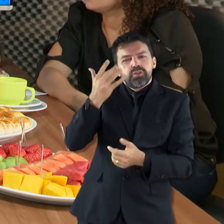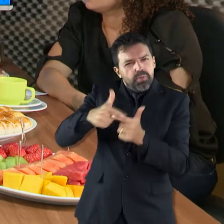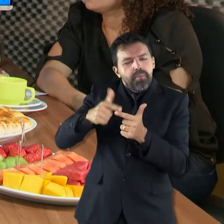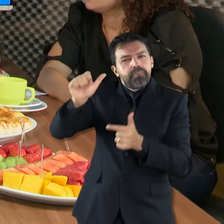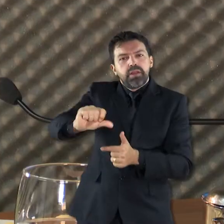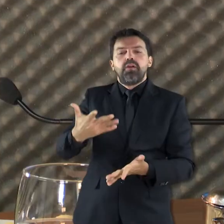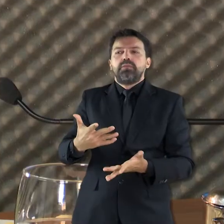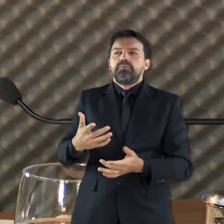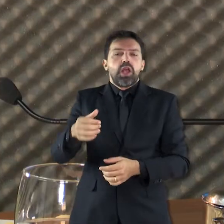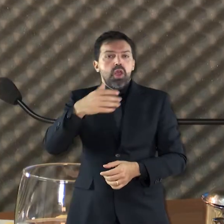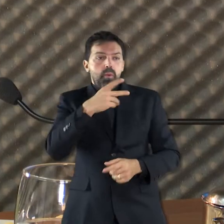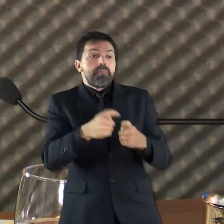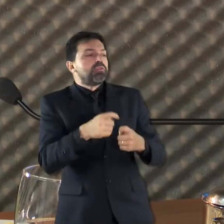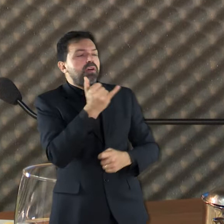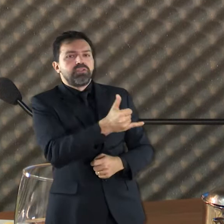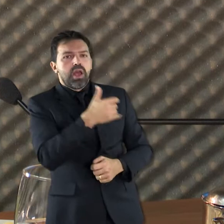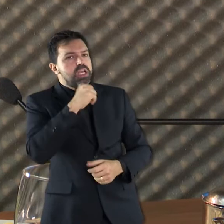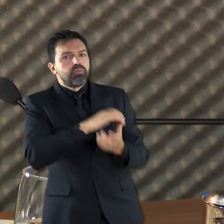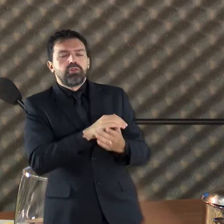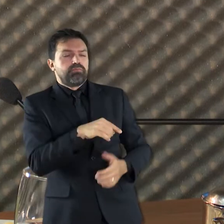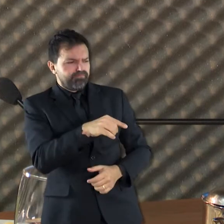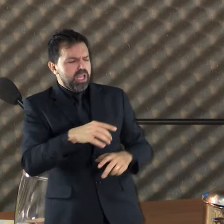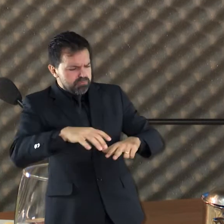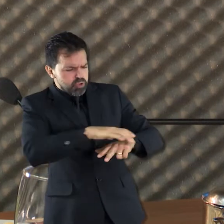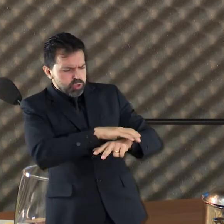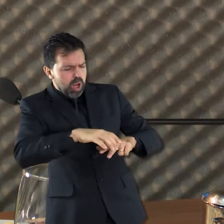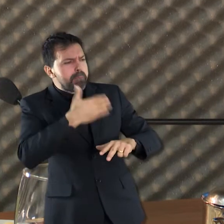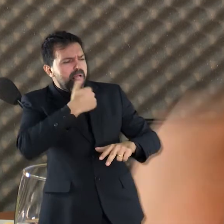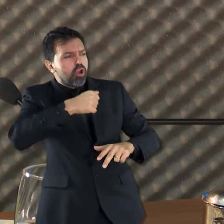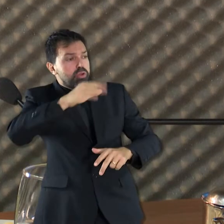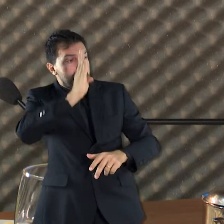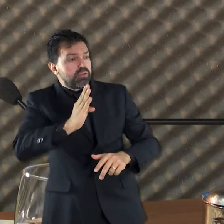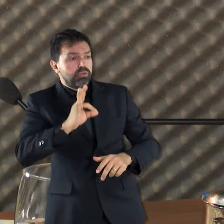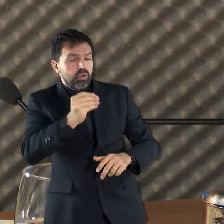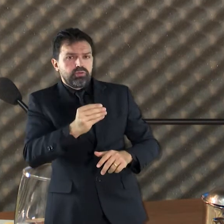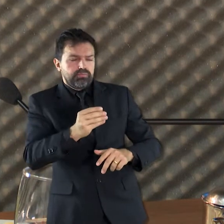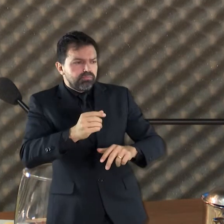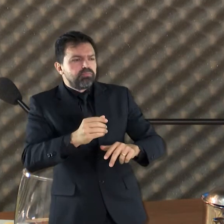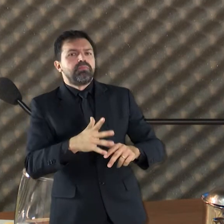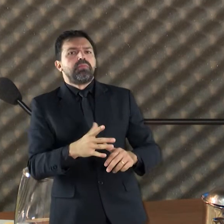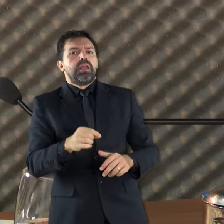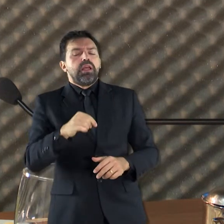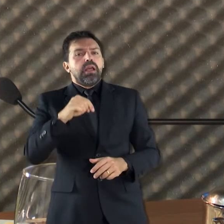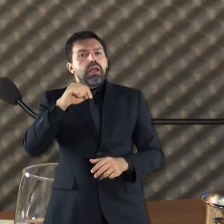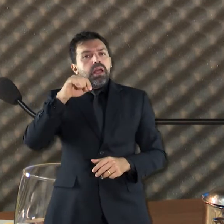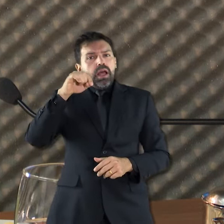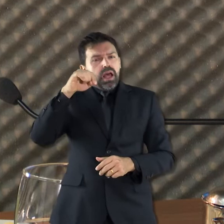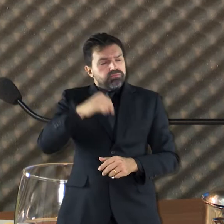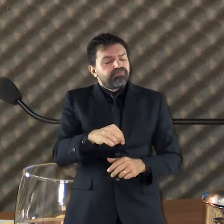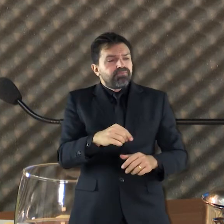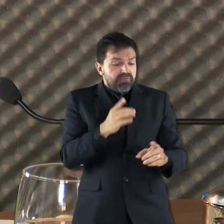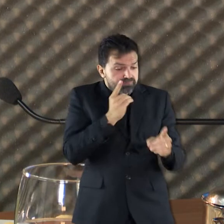começou falando assim para ela, o nosso sistema aqui de imagem é muito bom, um dos melhores do Brasil, na beneficência portuguesa, né? E a gente acaba